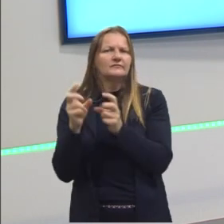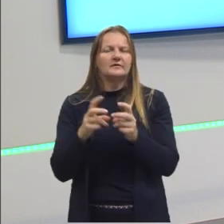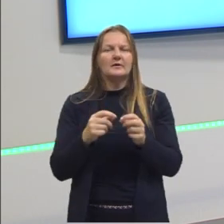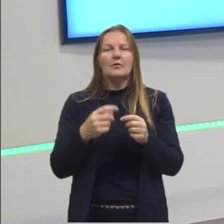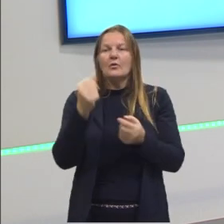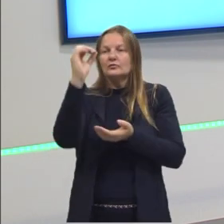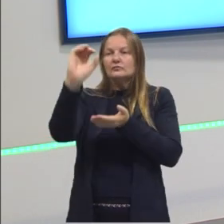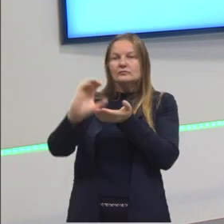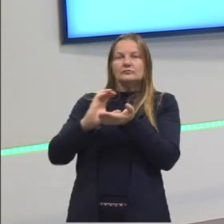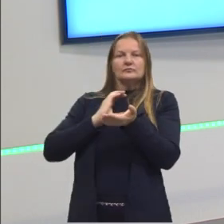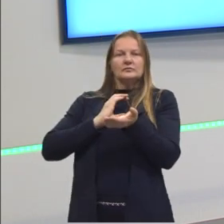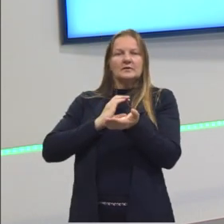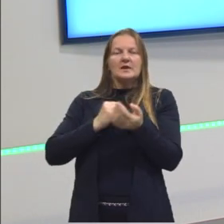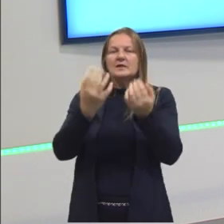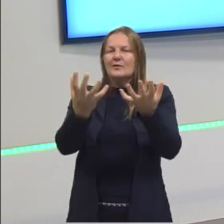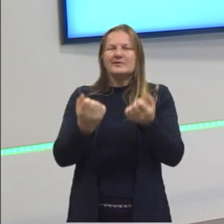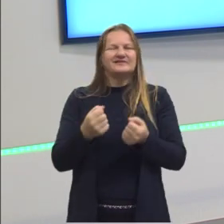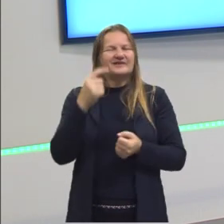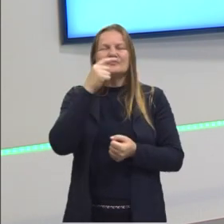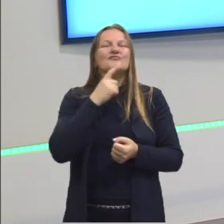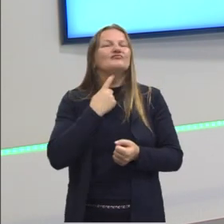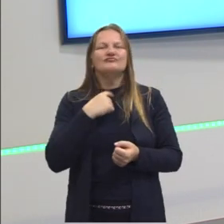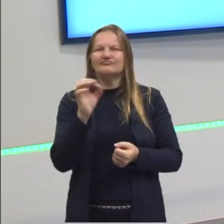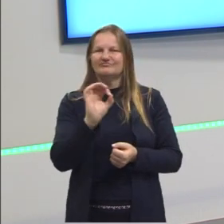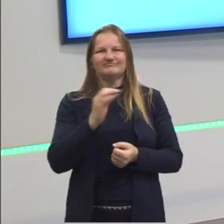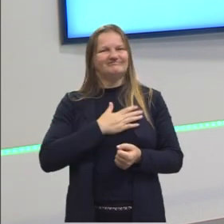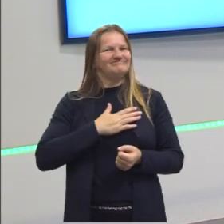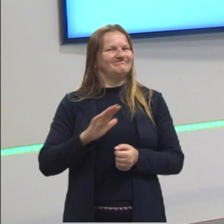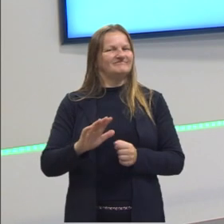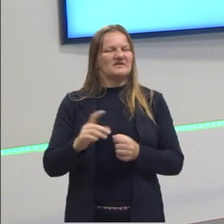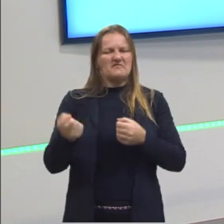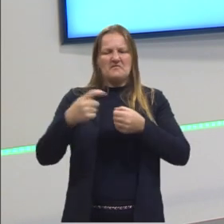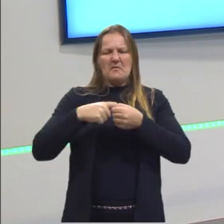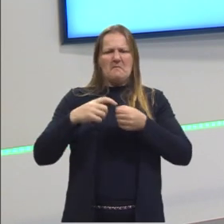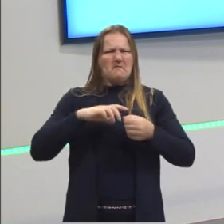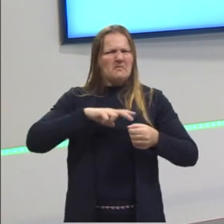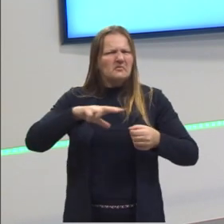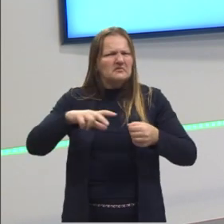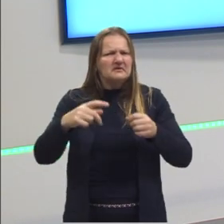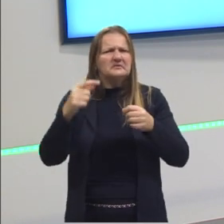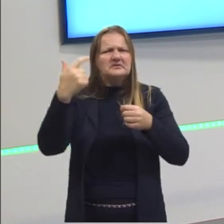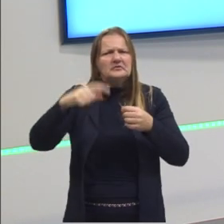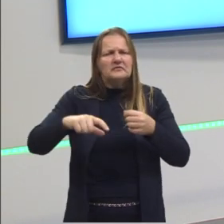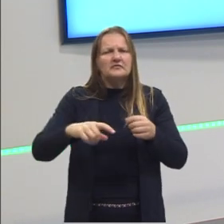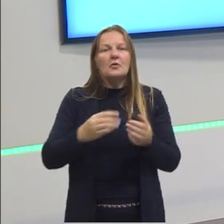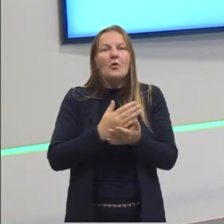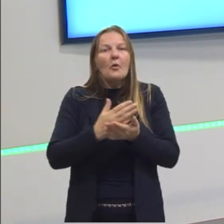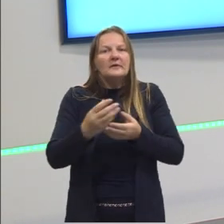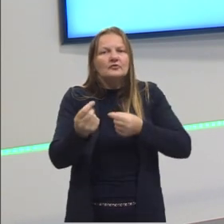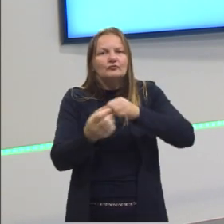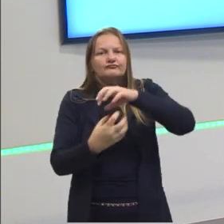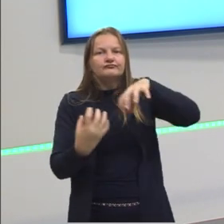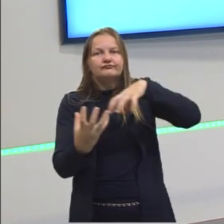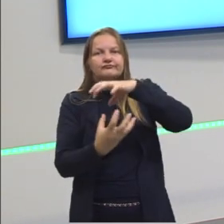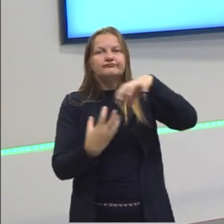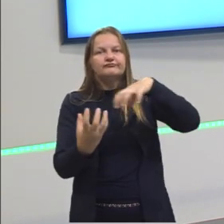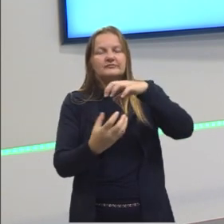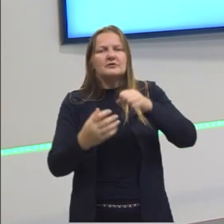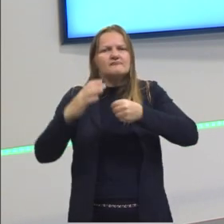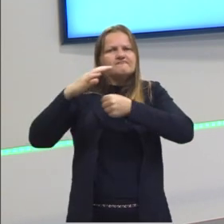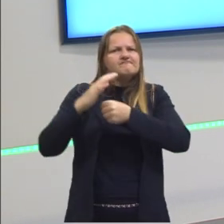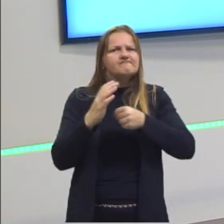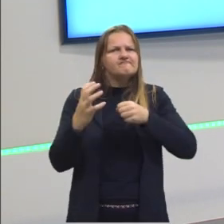então Eles não aceitaram bem essa ideia de voltar a ser Uma colônia que começou a ter uma